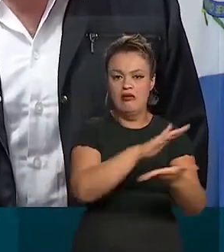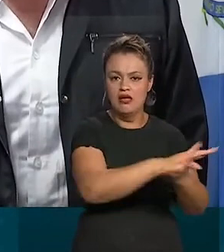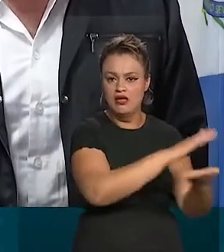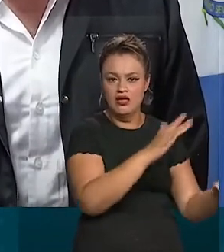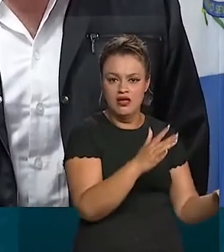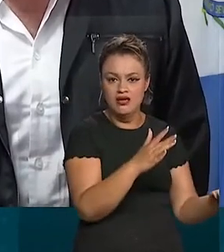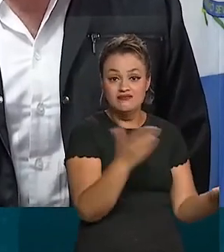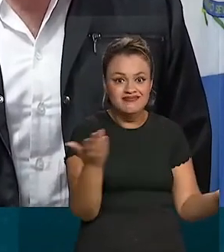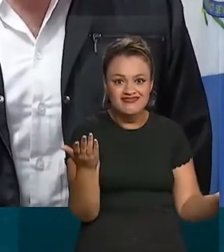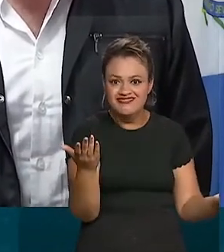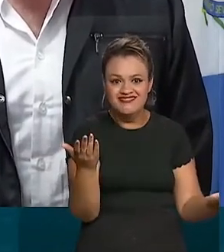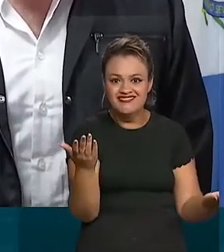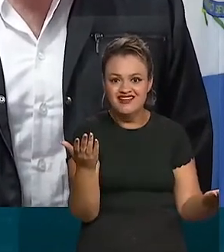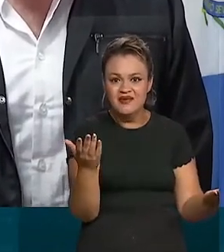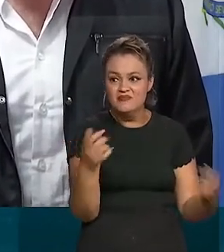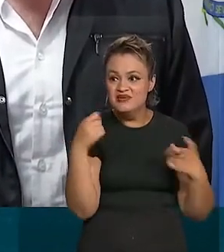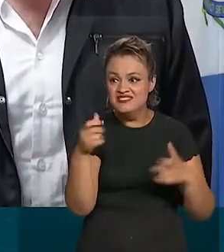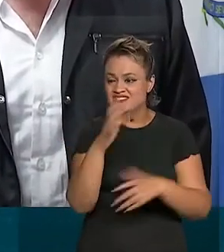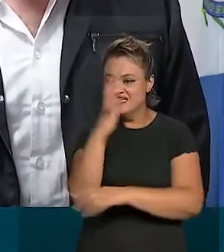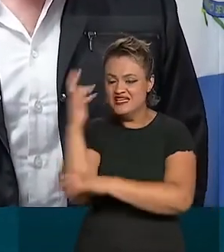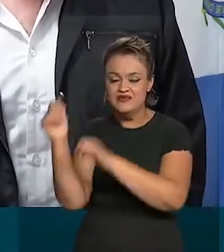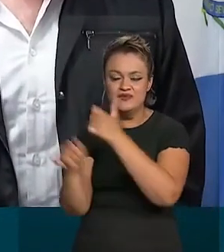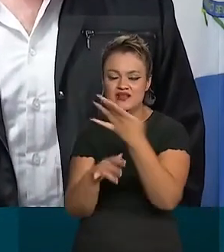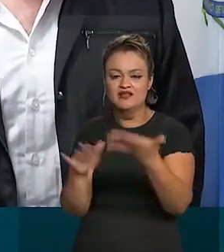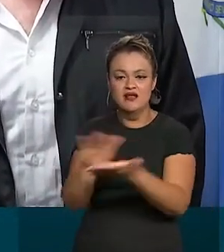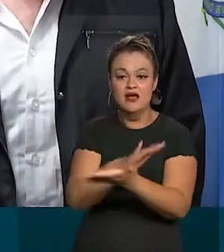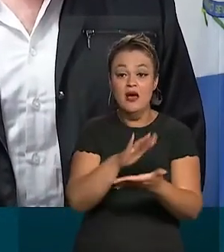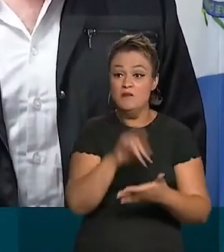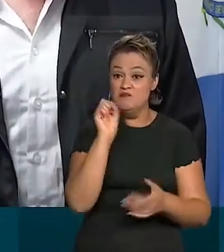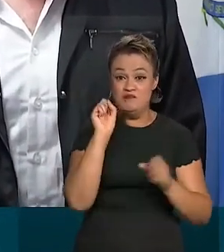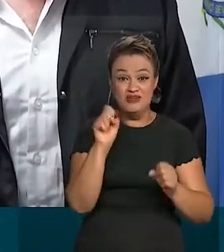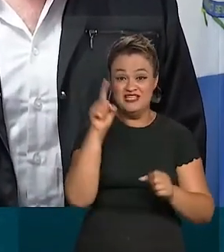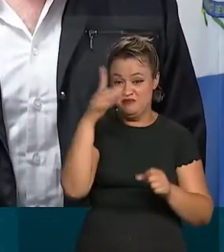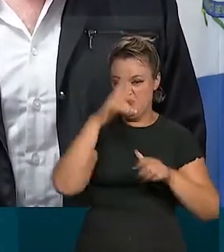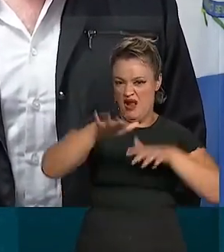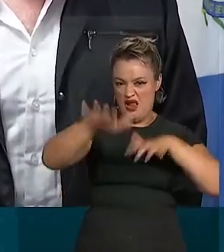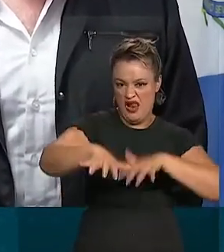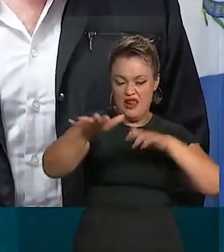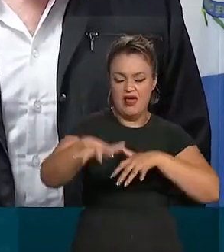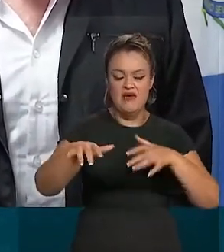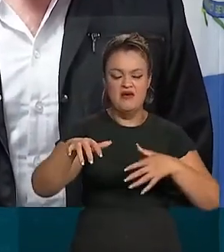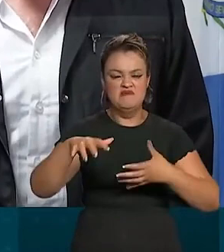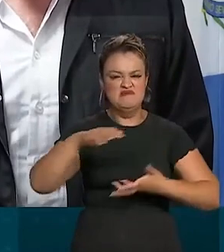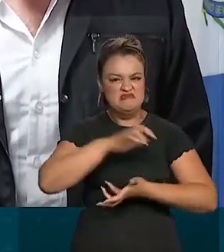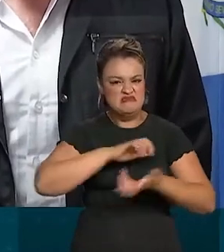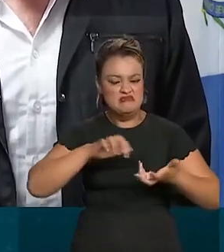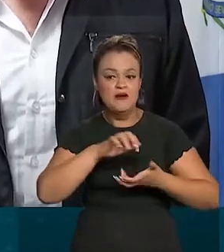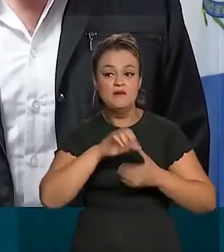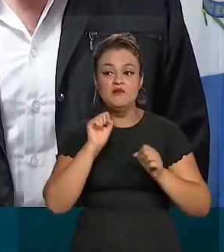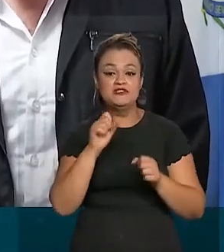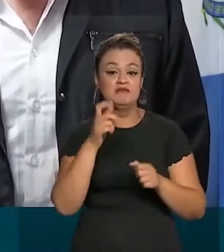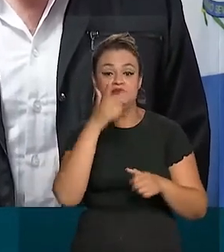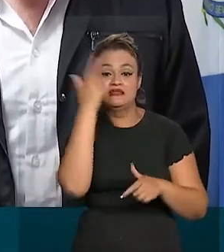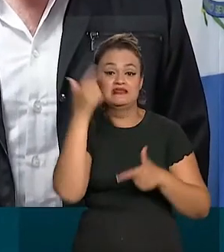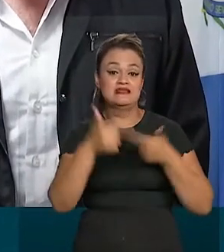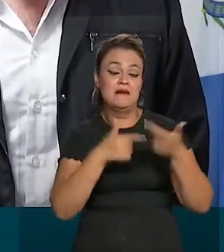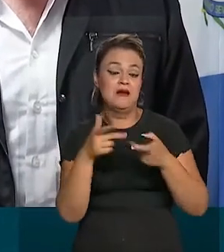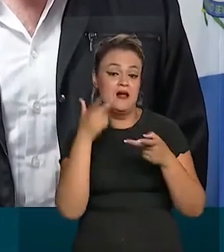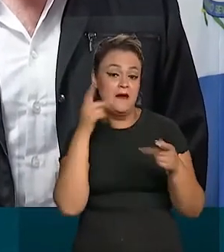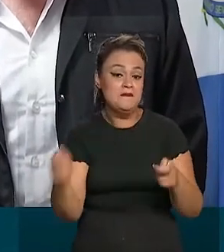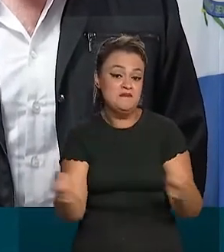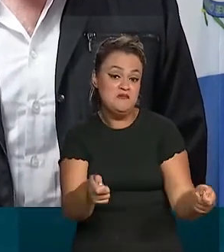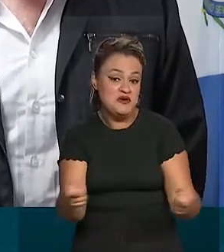gente que estava em Brasília hoje, quem sabe seja garimpeiros, sabe, garimpeiros ilegais, quem sabe